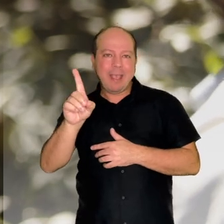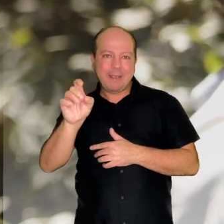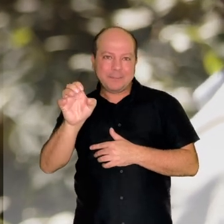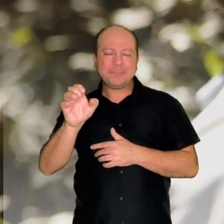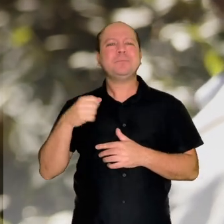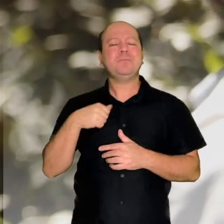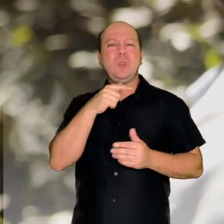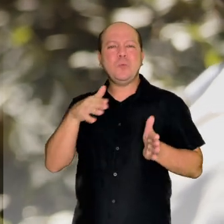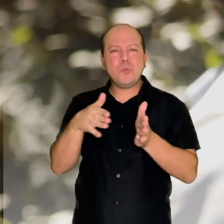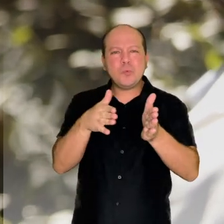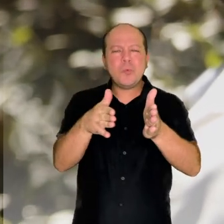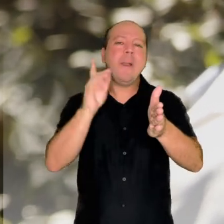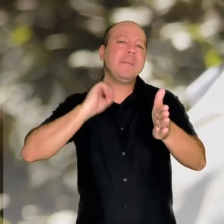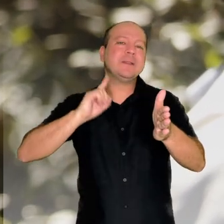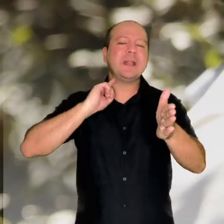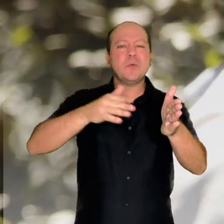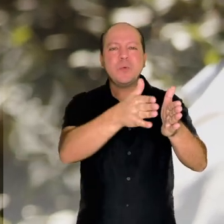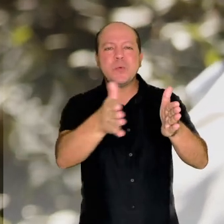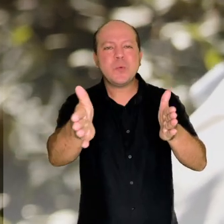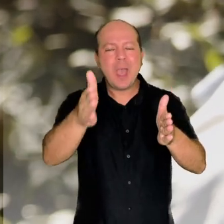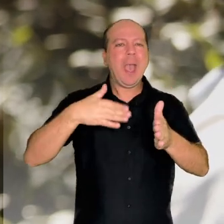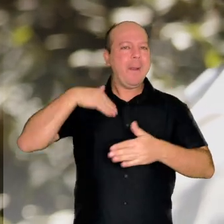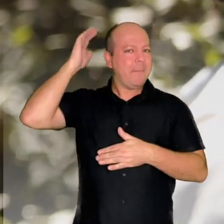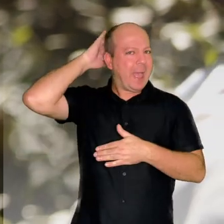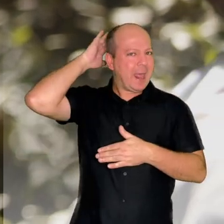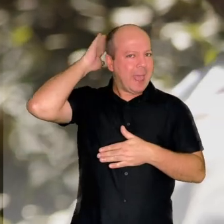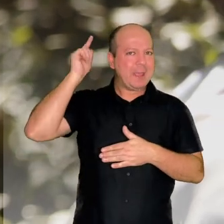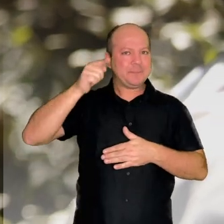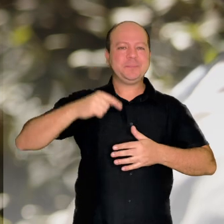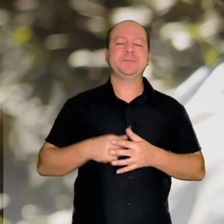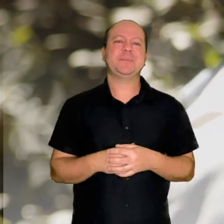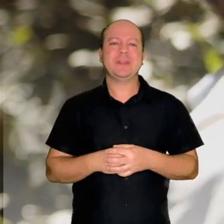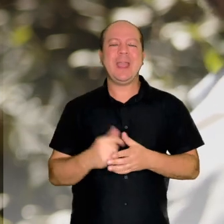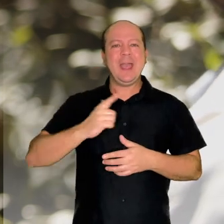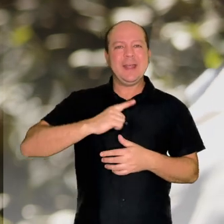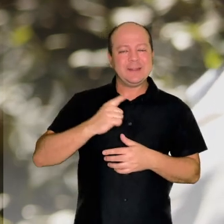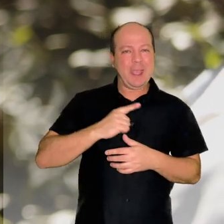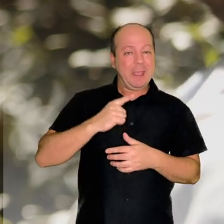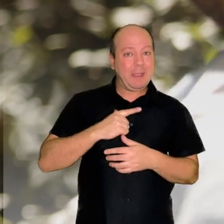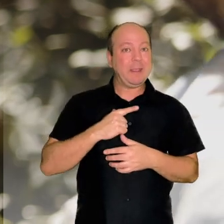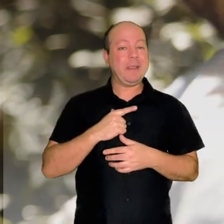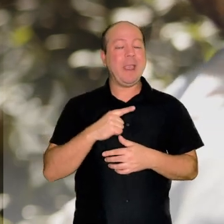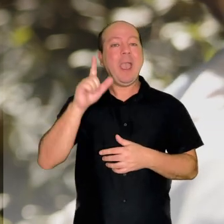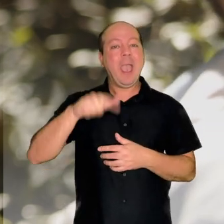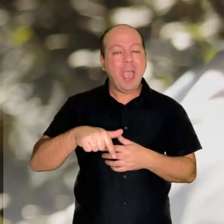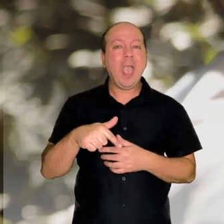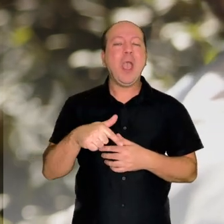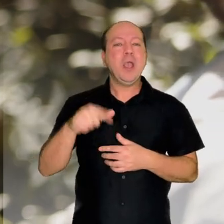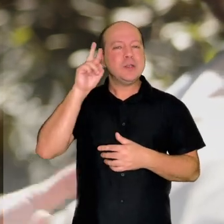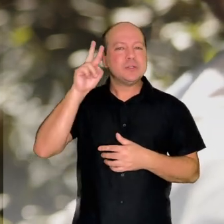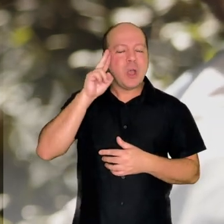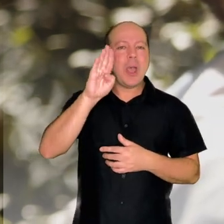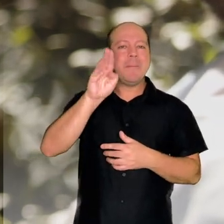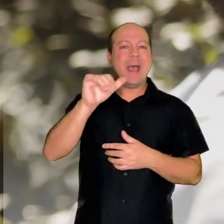vão contornar ali Minas Gerais e descer sentido Paraná. Essas águas elas vão desaguar no maior estuário do mundo, que é o